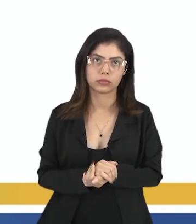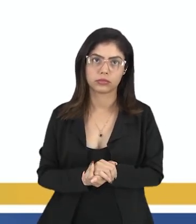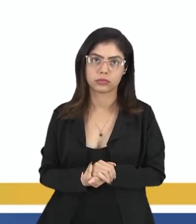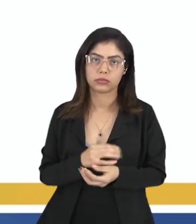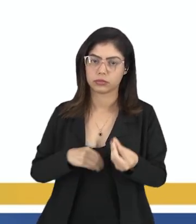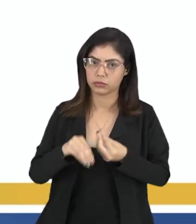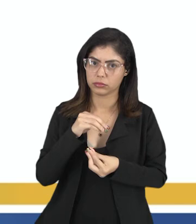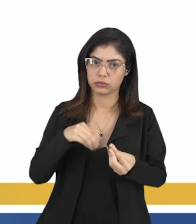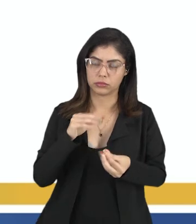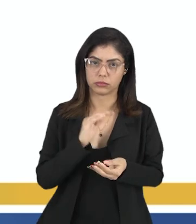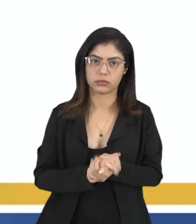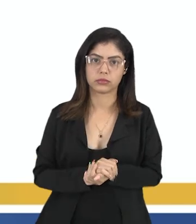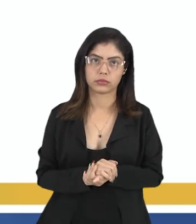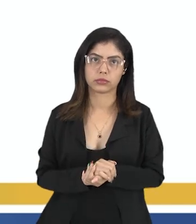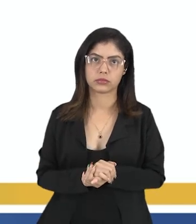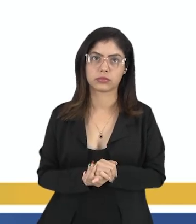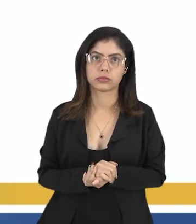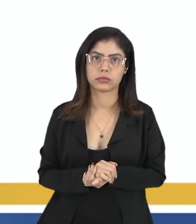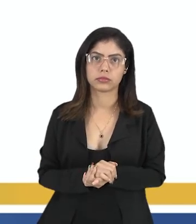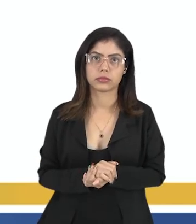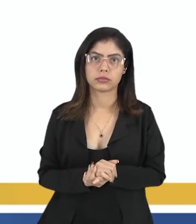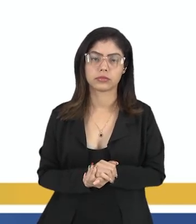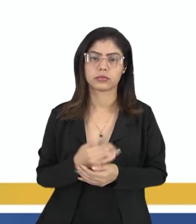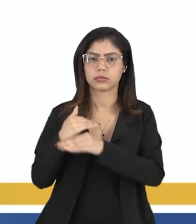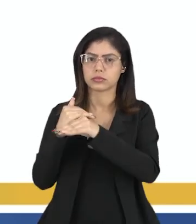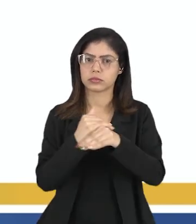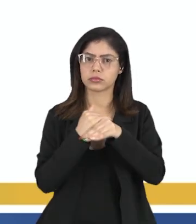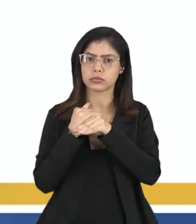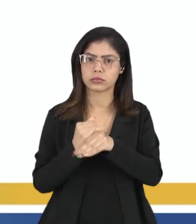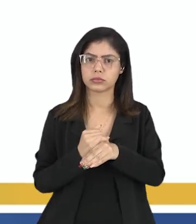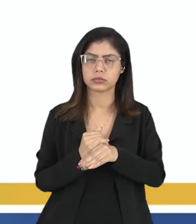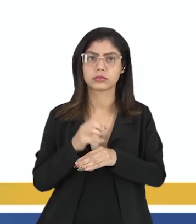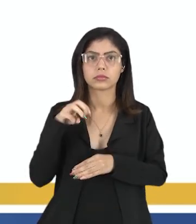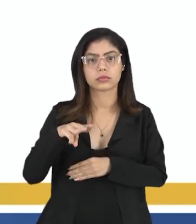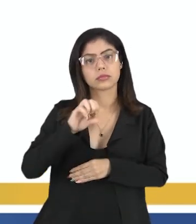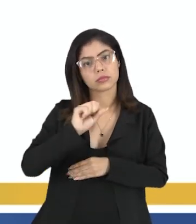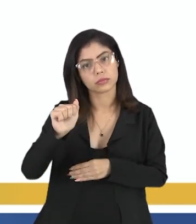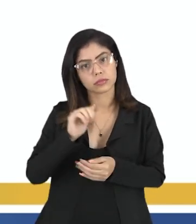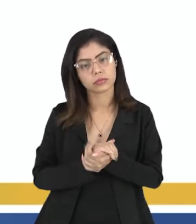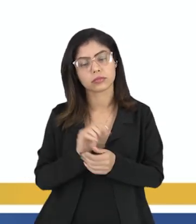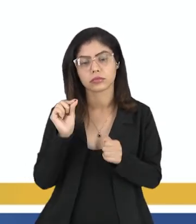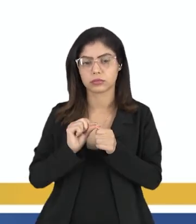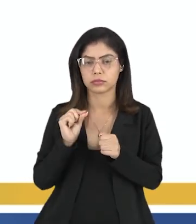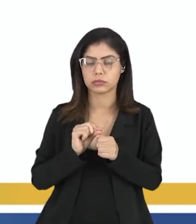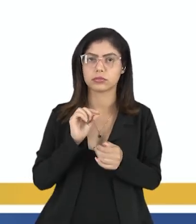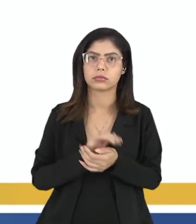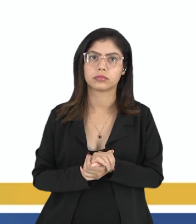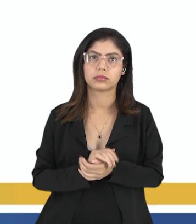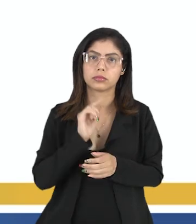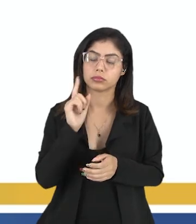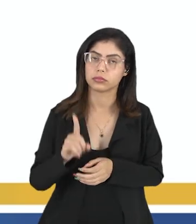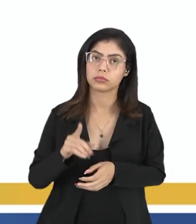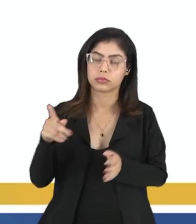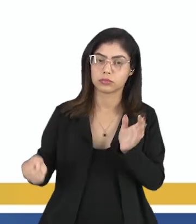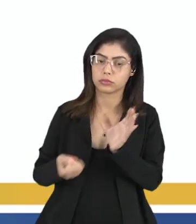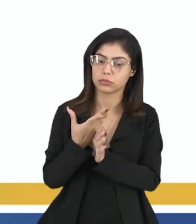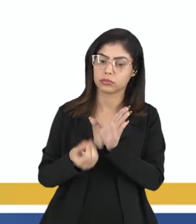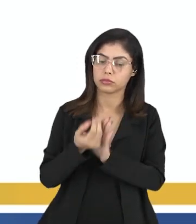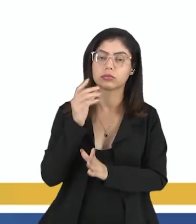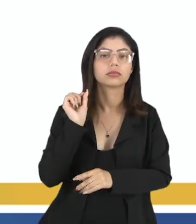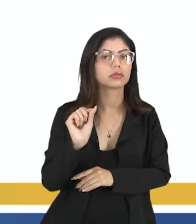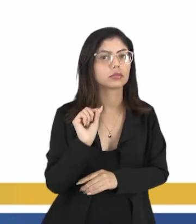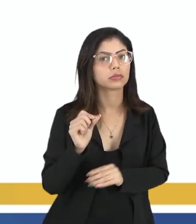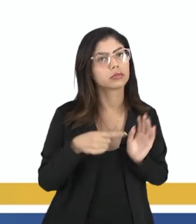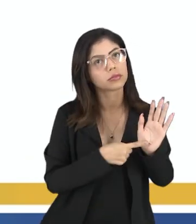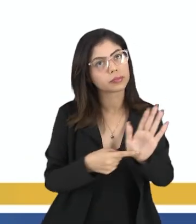dos reagentes, essa massa ela vai ser igual à massa da substância que foi formada lá no lado dos produtos. O